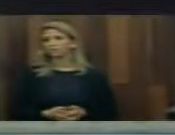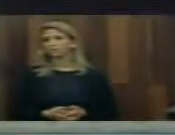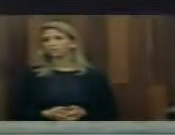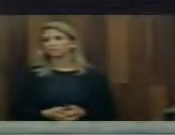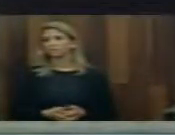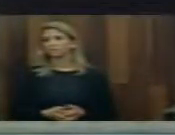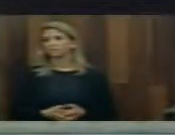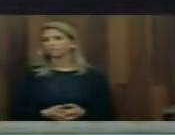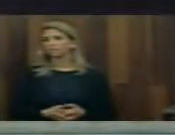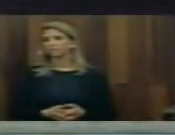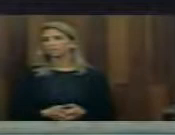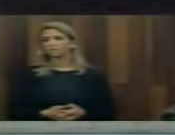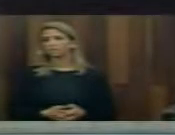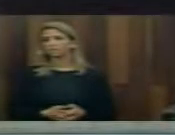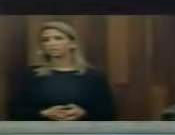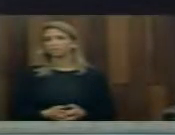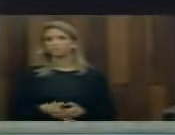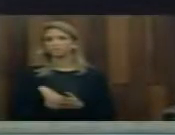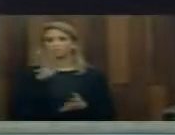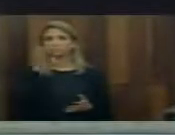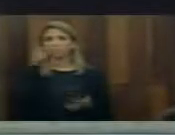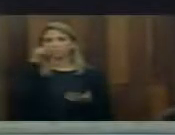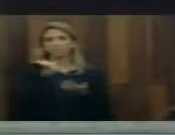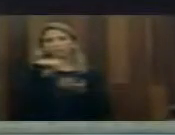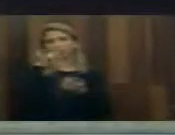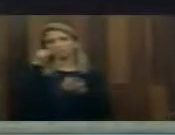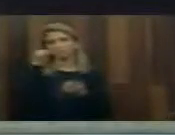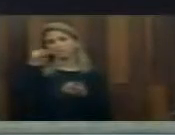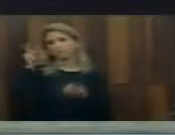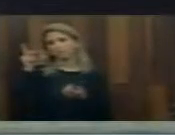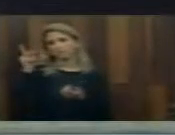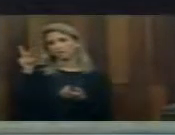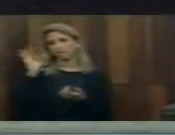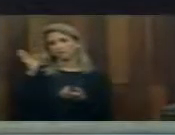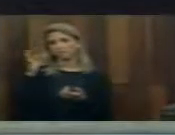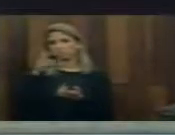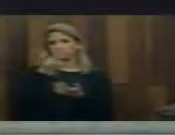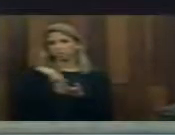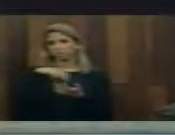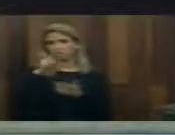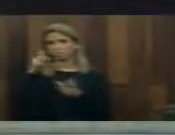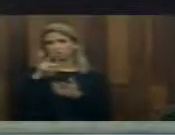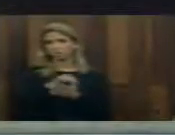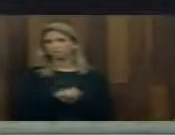Foi lido sim, me chamou a atenção por causa do nome do governador.